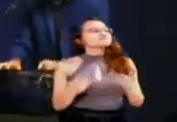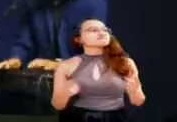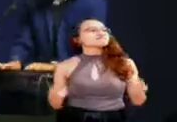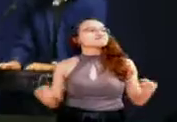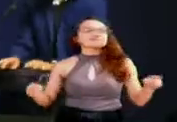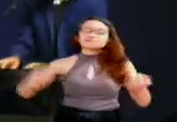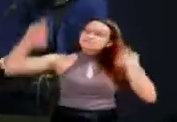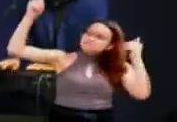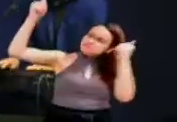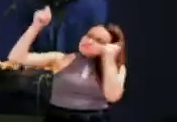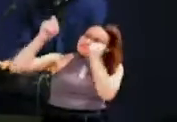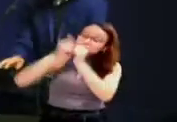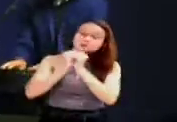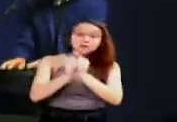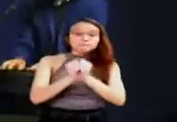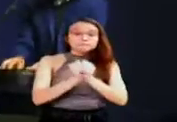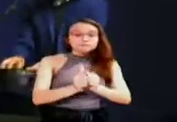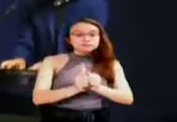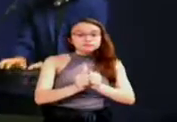sempre aos